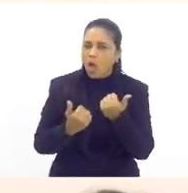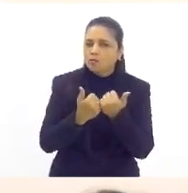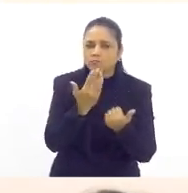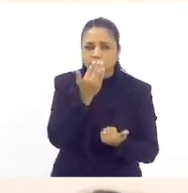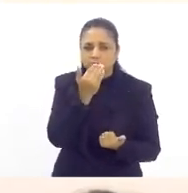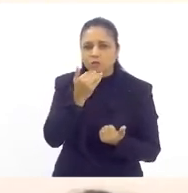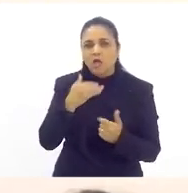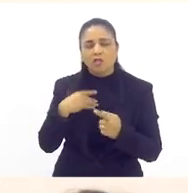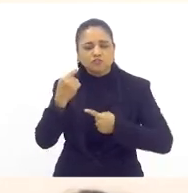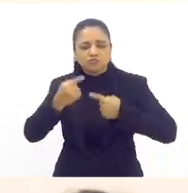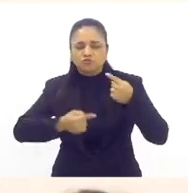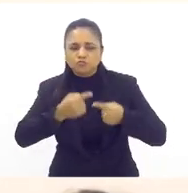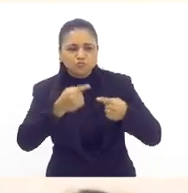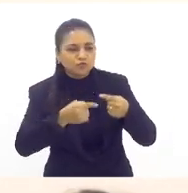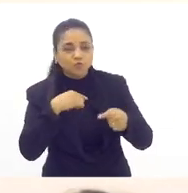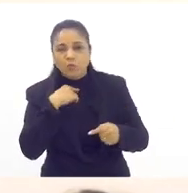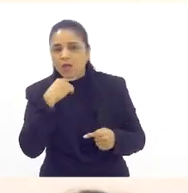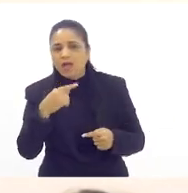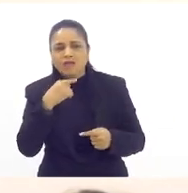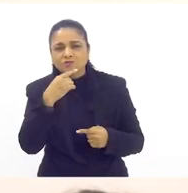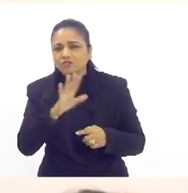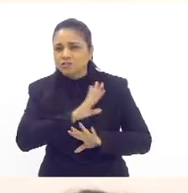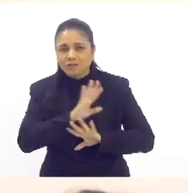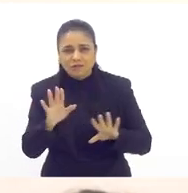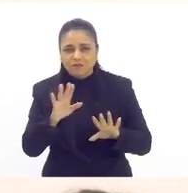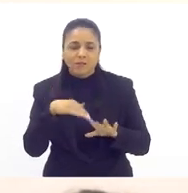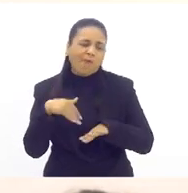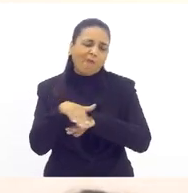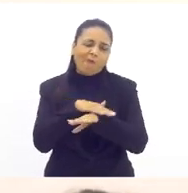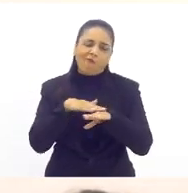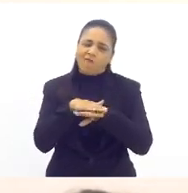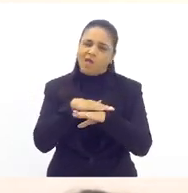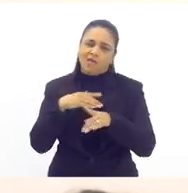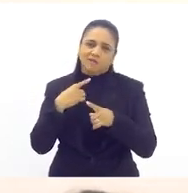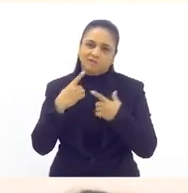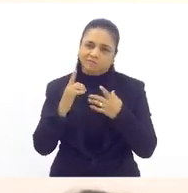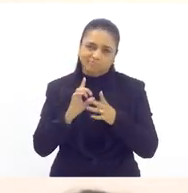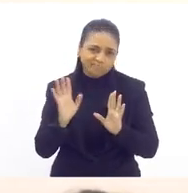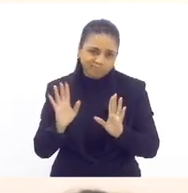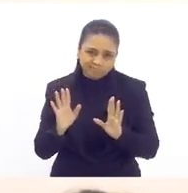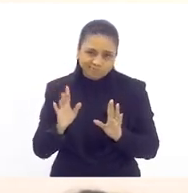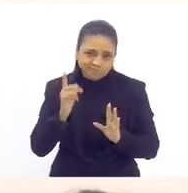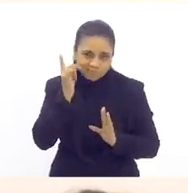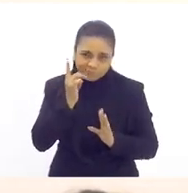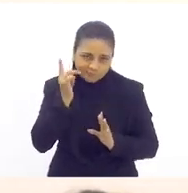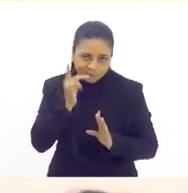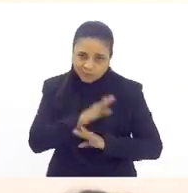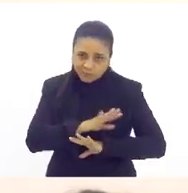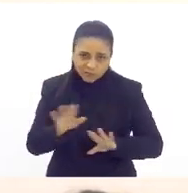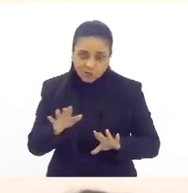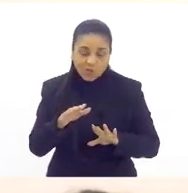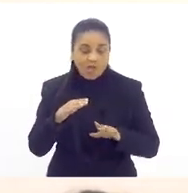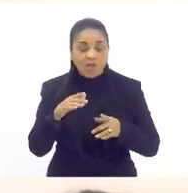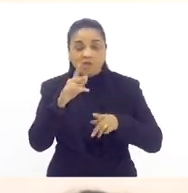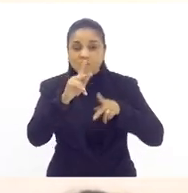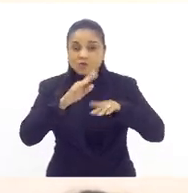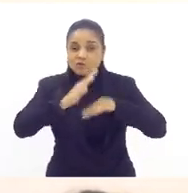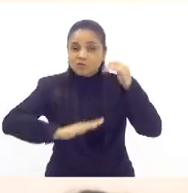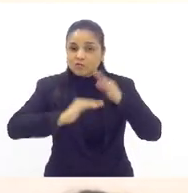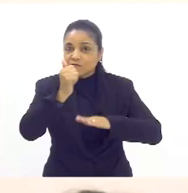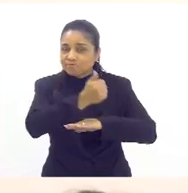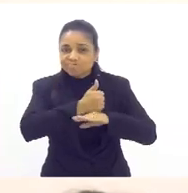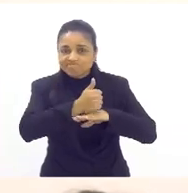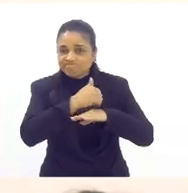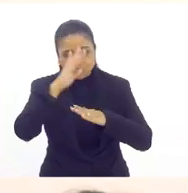civil vai discutir a categoria não quer mais saber de conversa burocrática a categoria A categoria não tá mais acreditando no